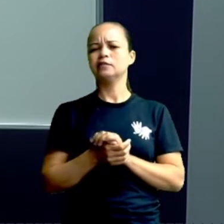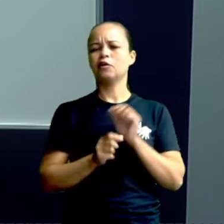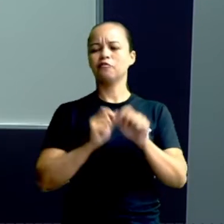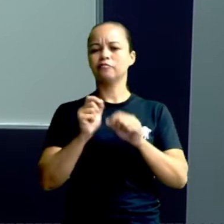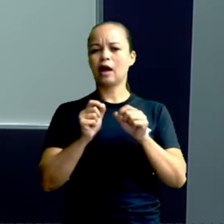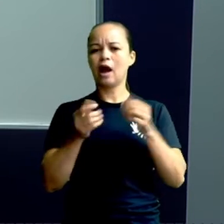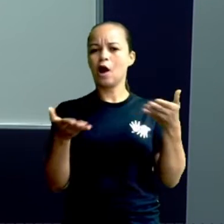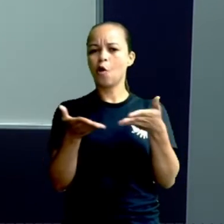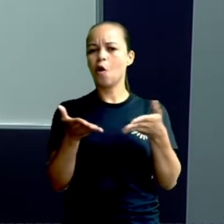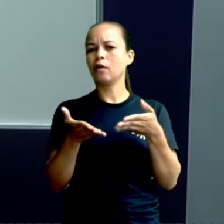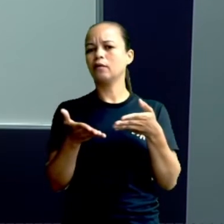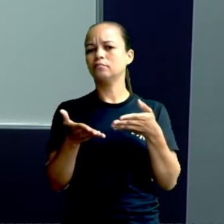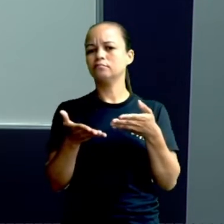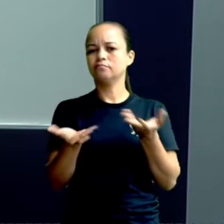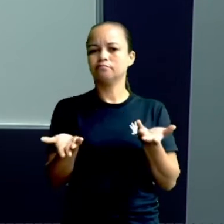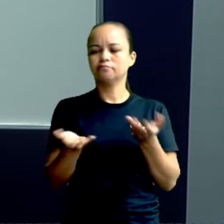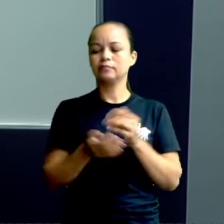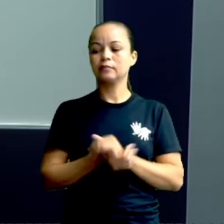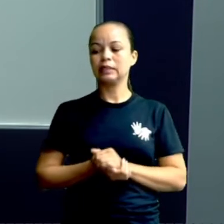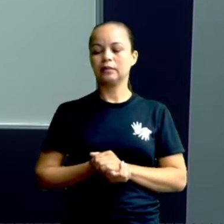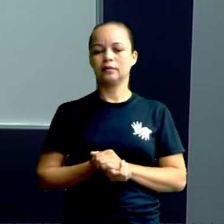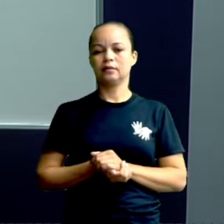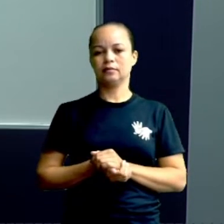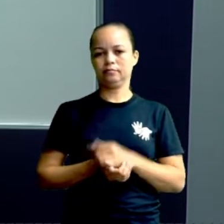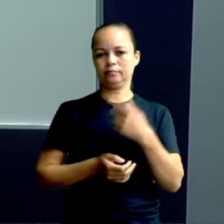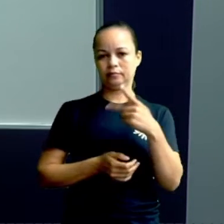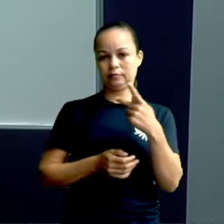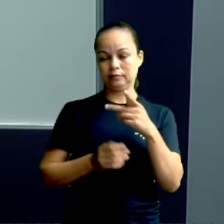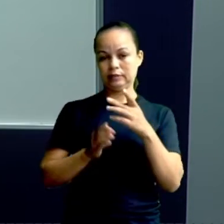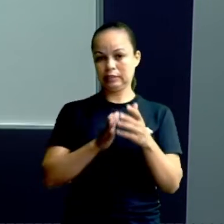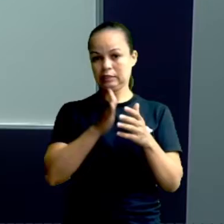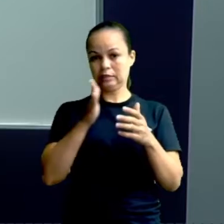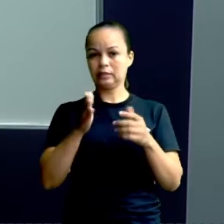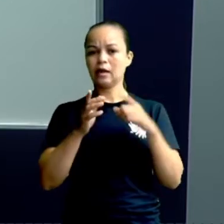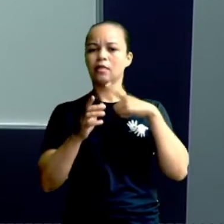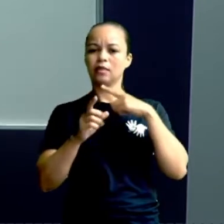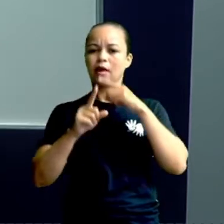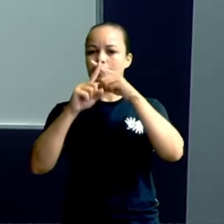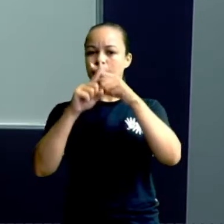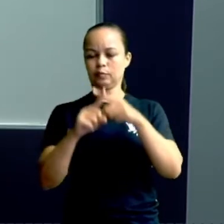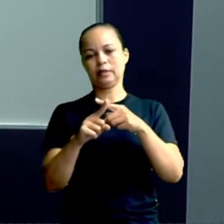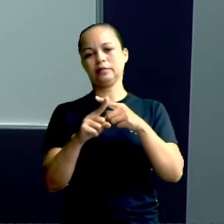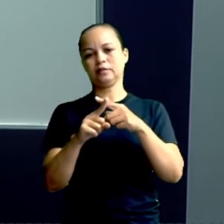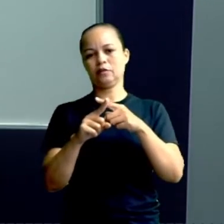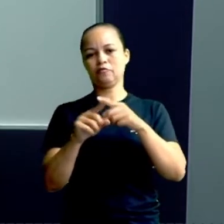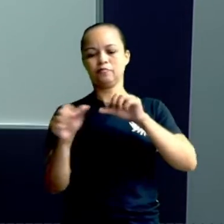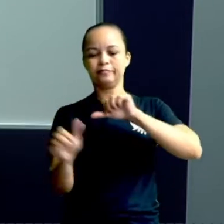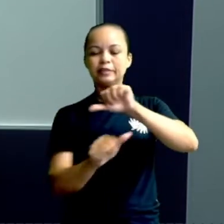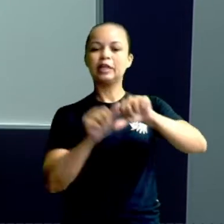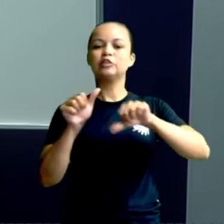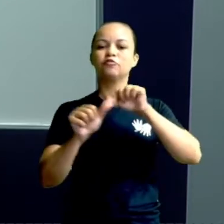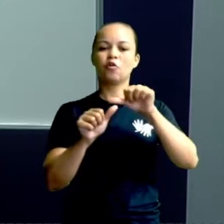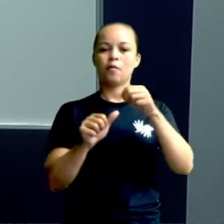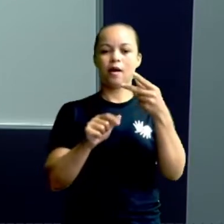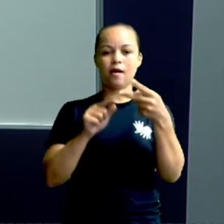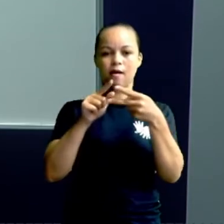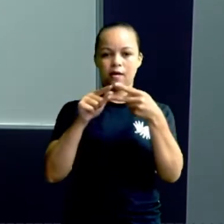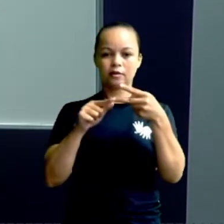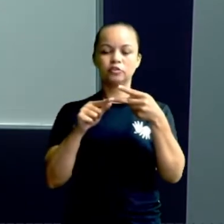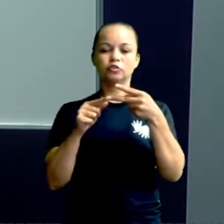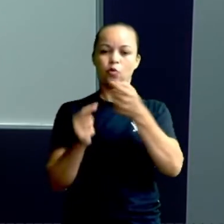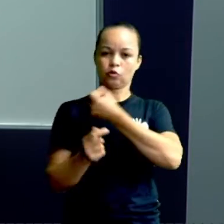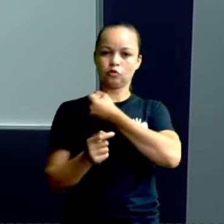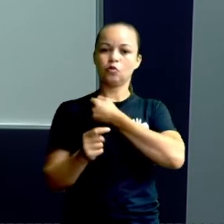fazer agora, professora? Aqui, ó, desse lado, a gente tem uma multiplicação. Então, vamos transformar esses dois números